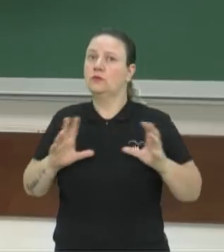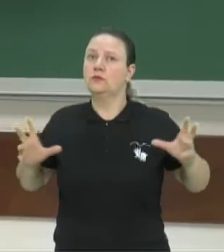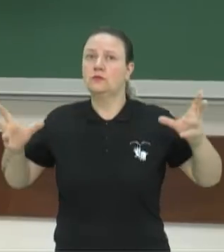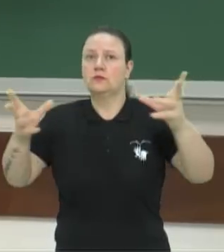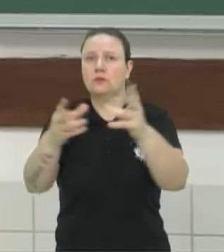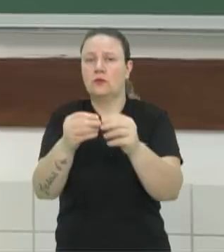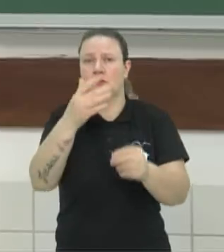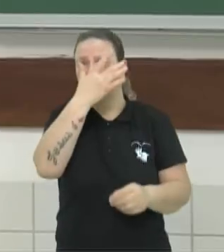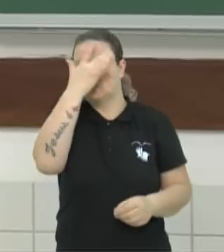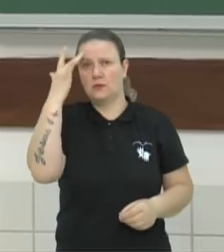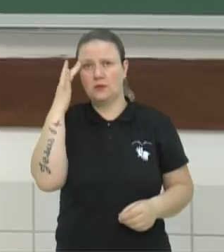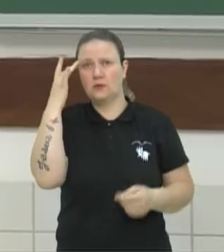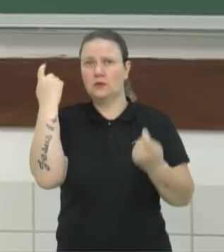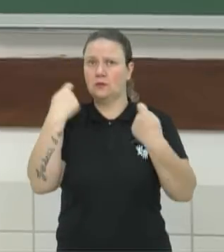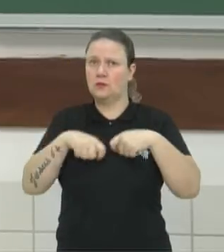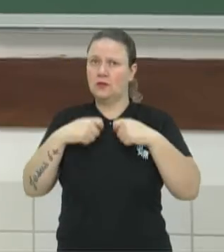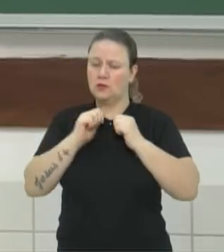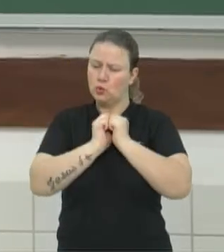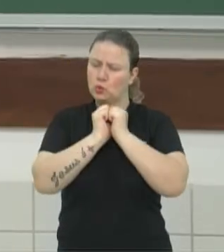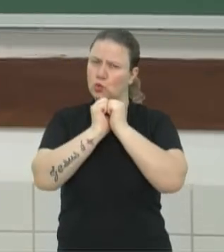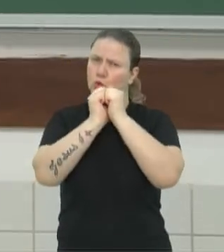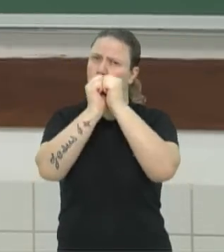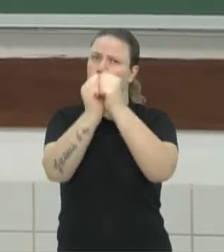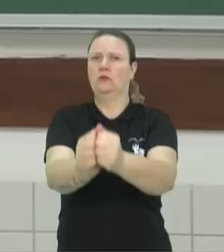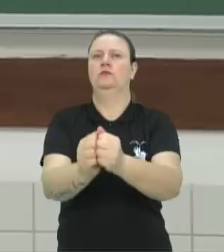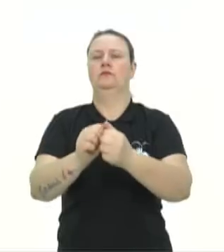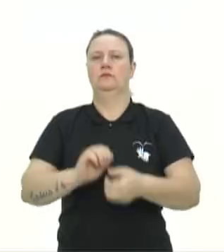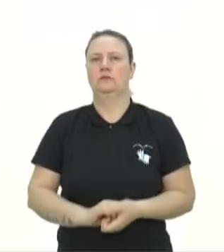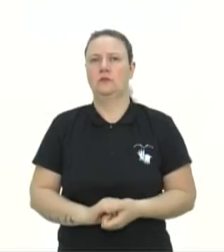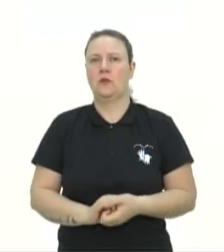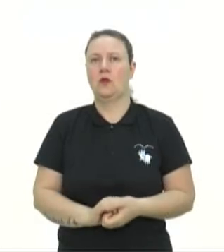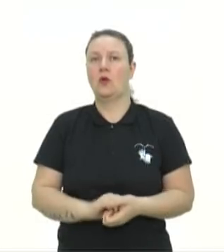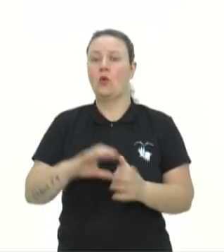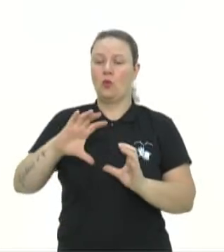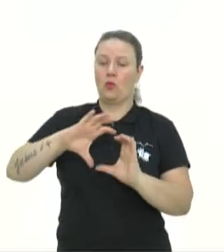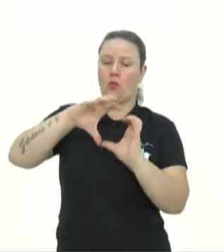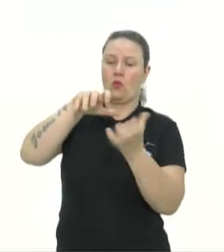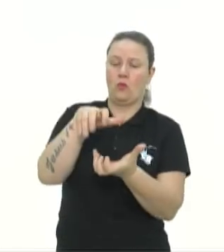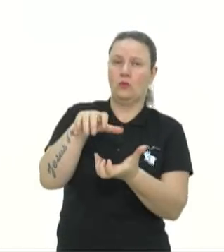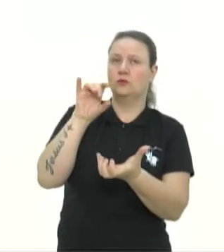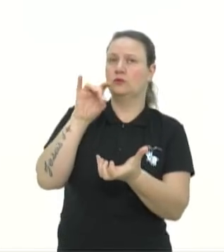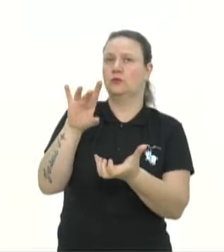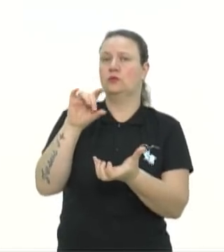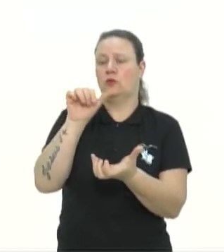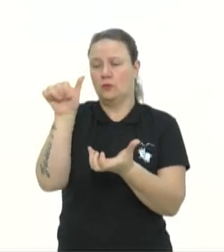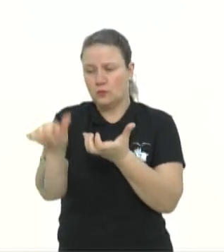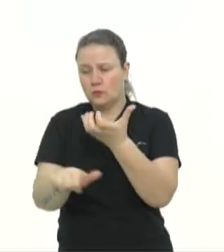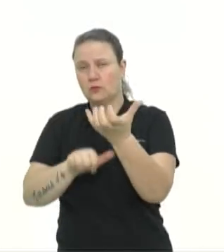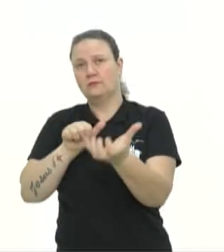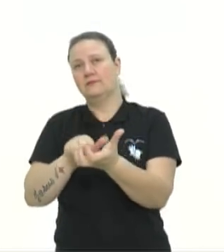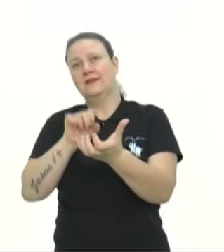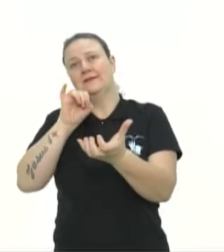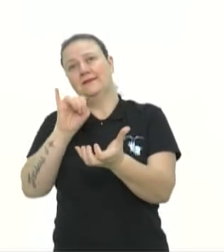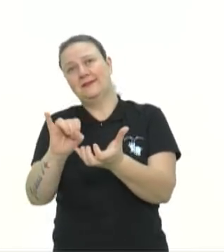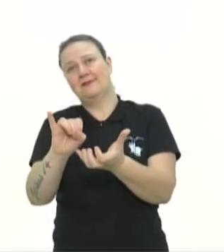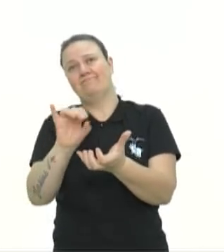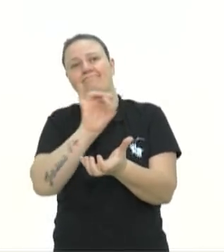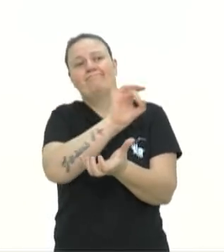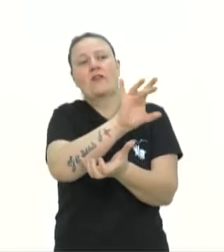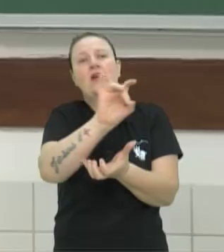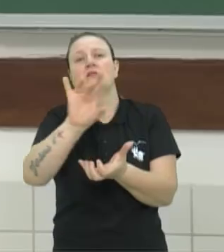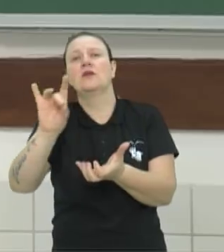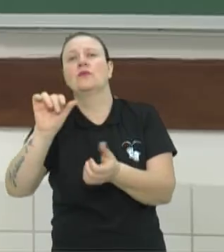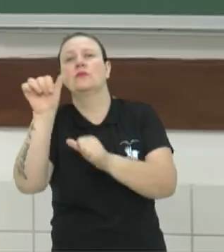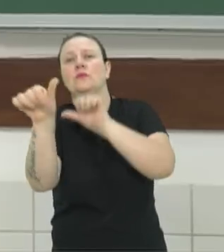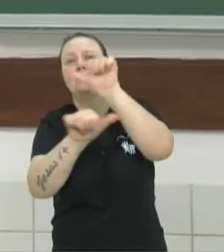devemos trabalhar juntos. Então ali está escrito, o mundo só muda se você mudar. Então não adianta a gente